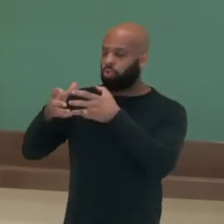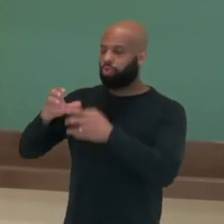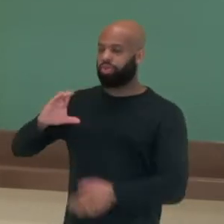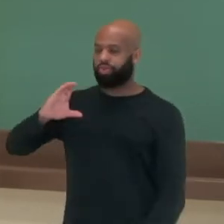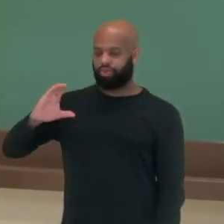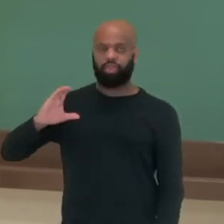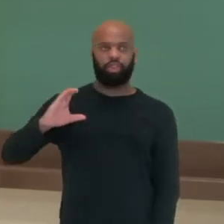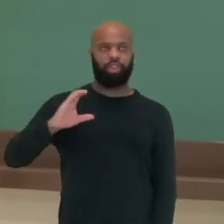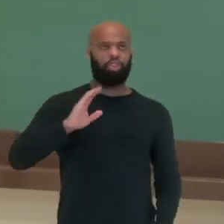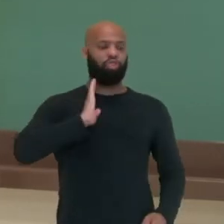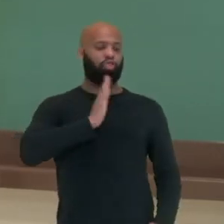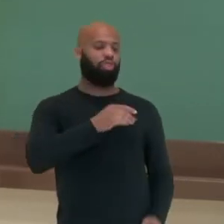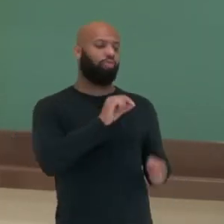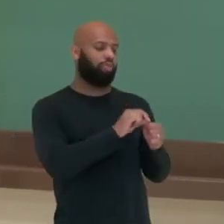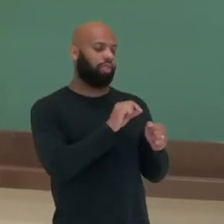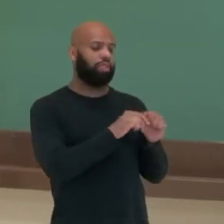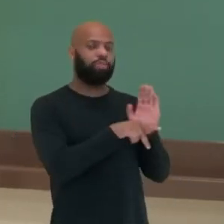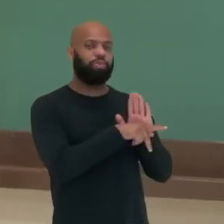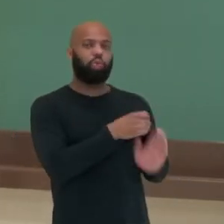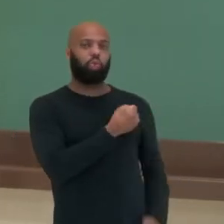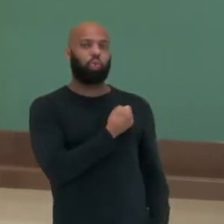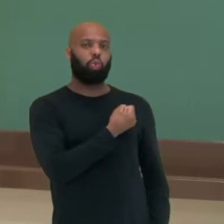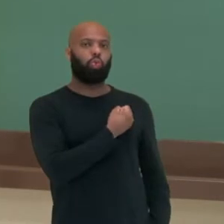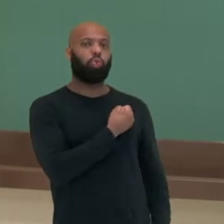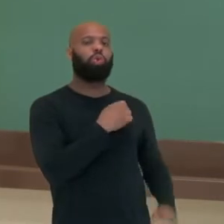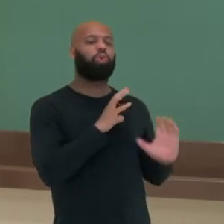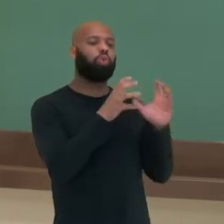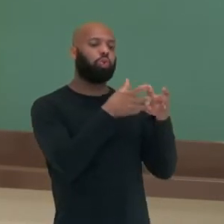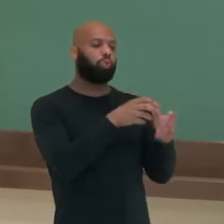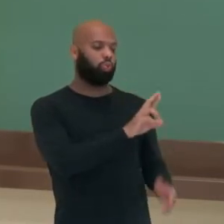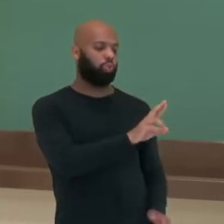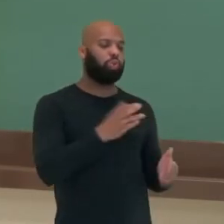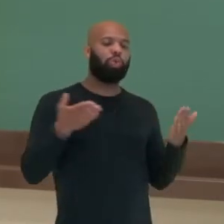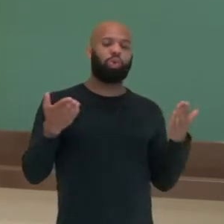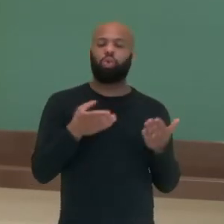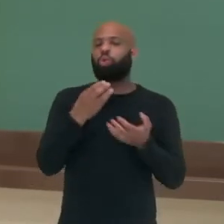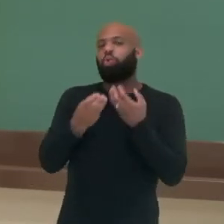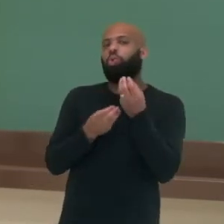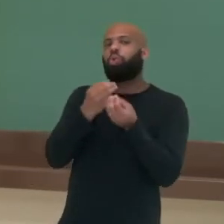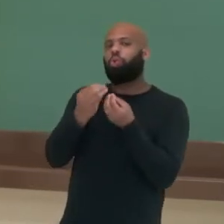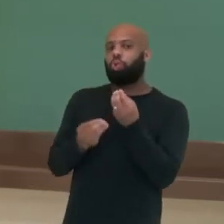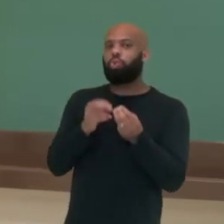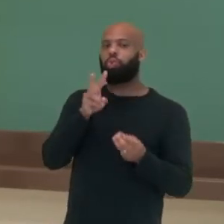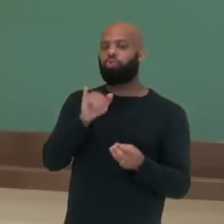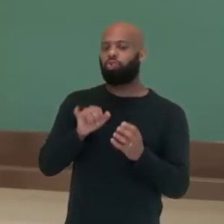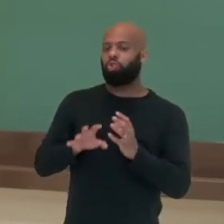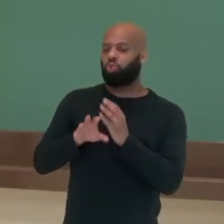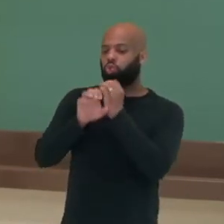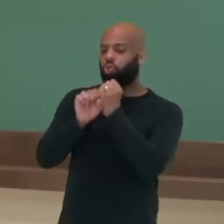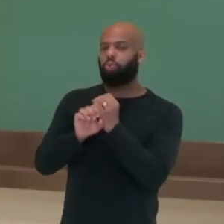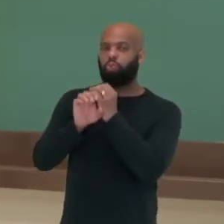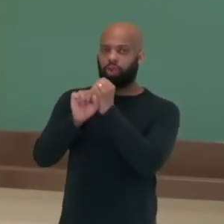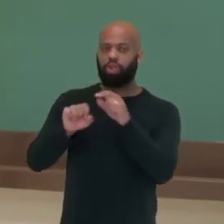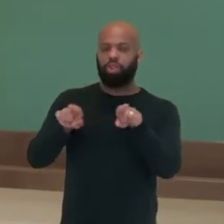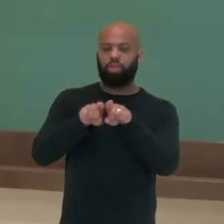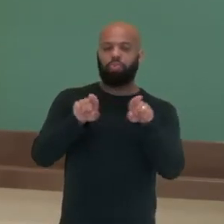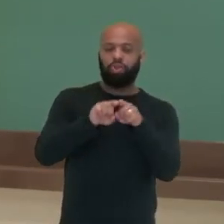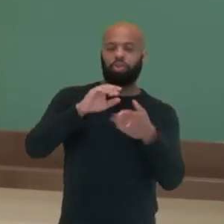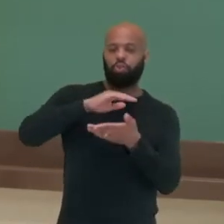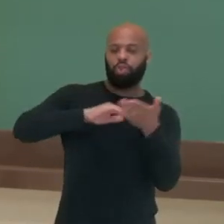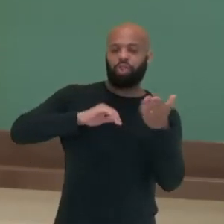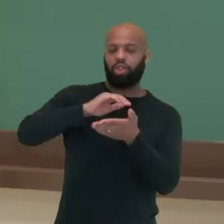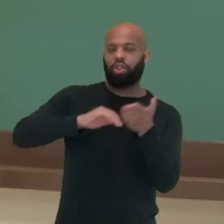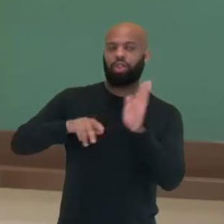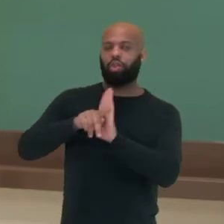isso com os números reais, hoje a gente vai ver como que a gente deve proceder para fazer a adição e subtração dentro dos complexos.